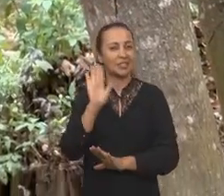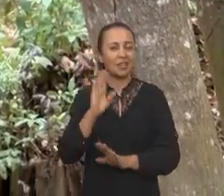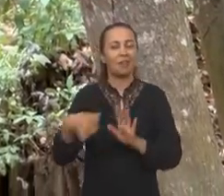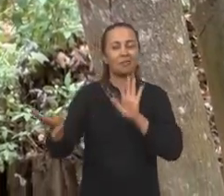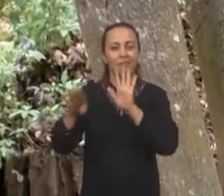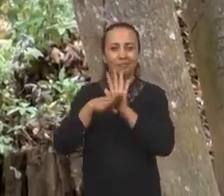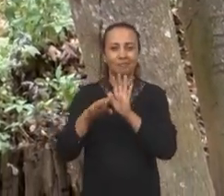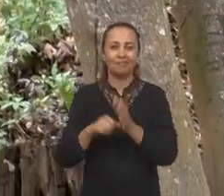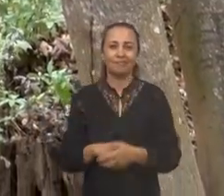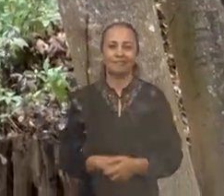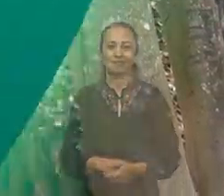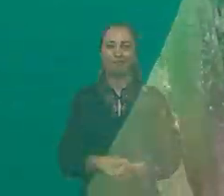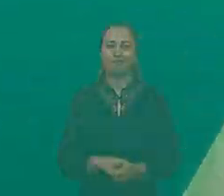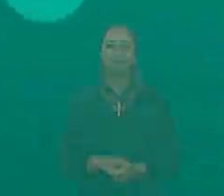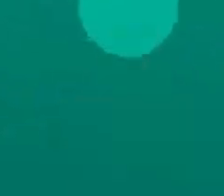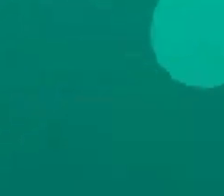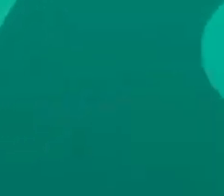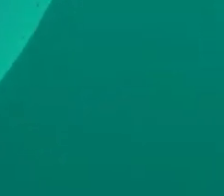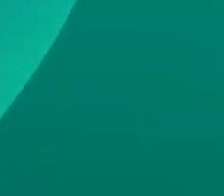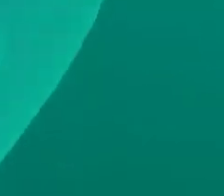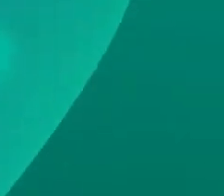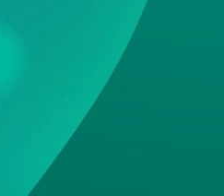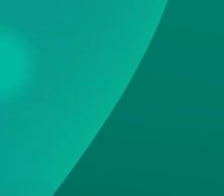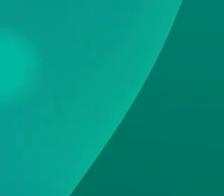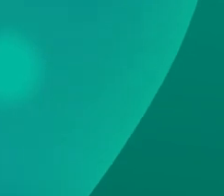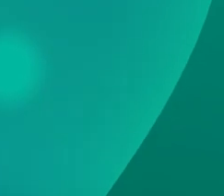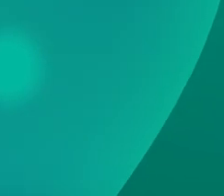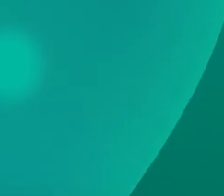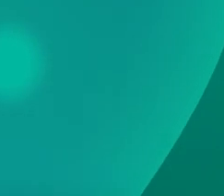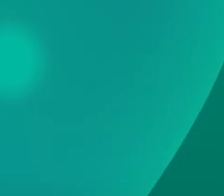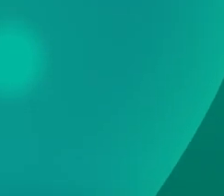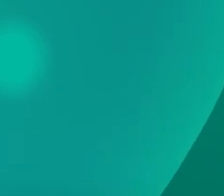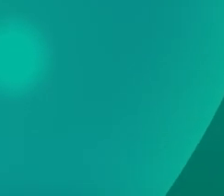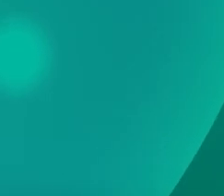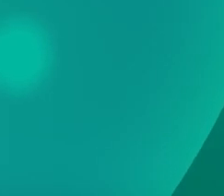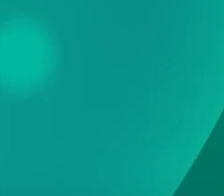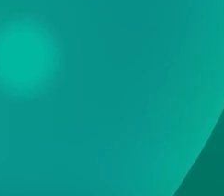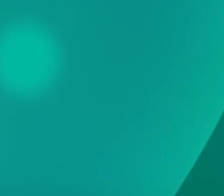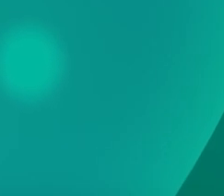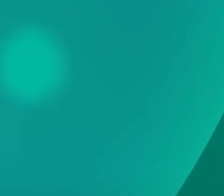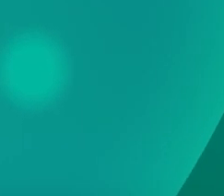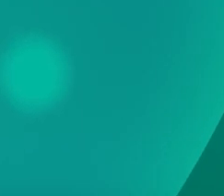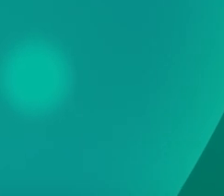tchau tchau e até lá E aí